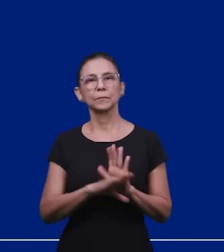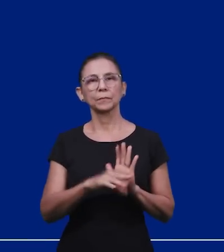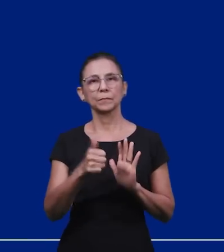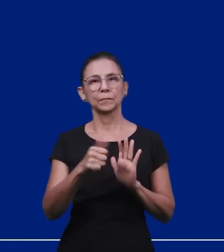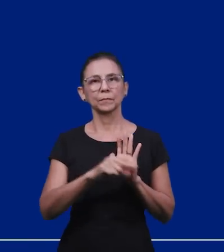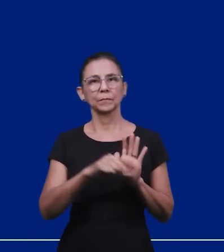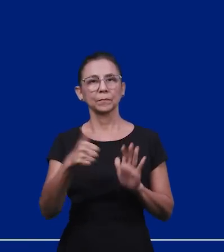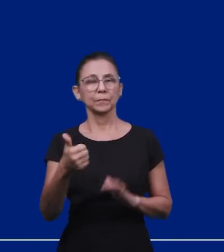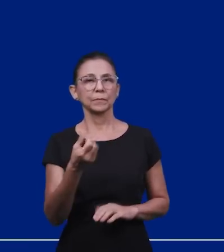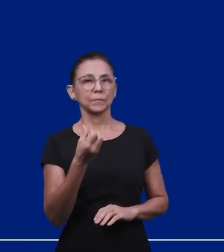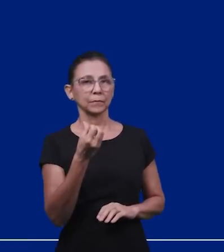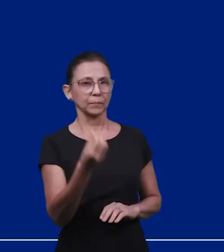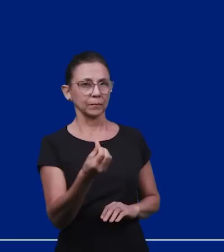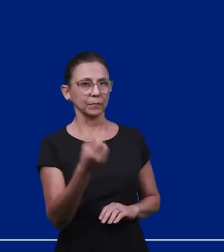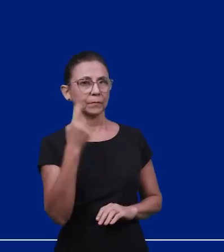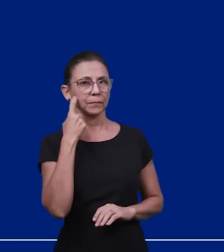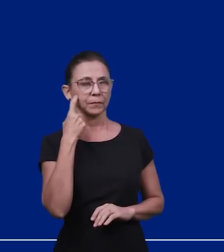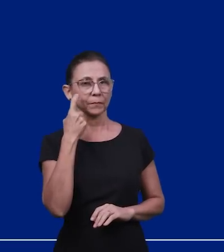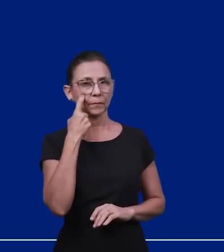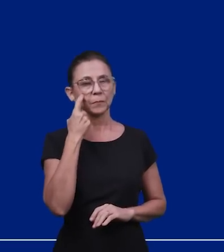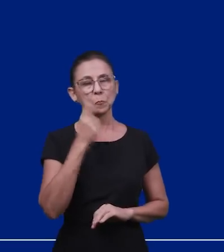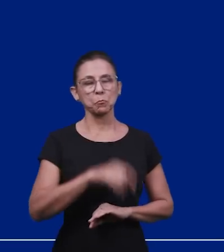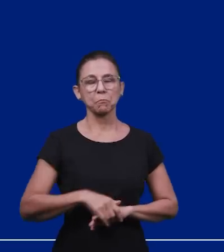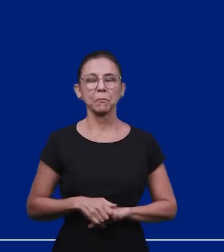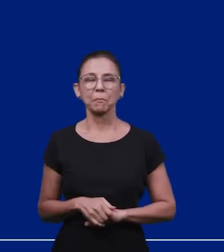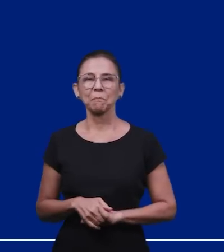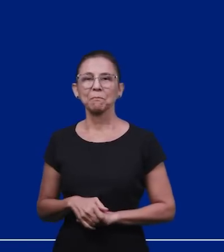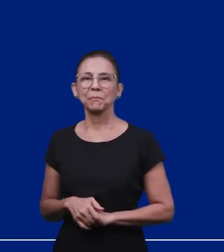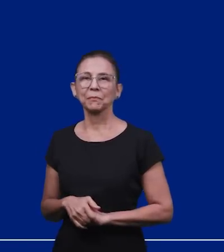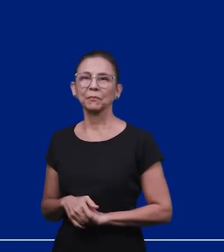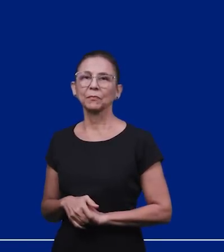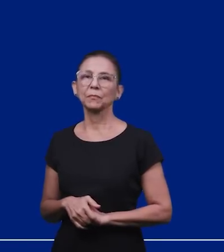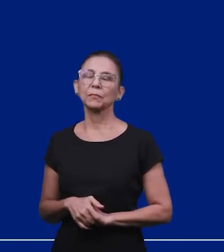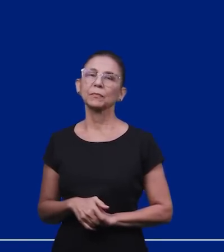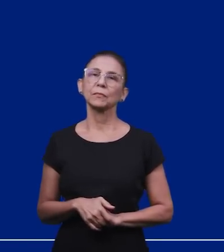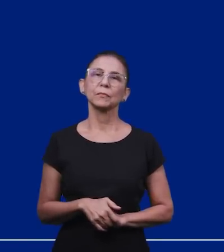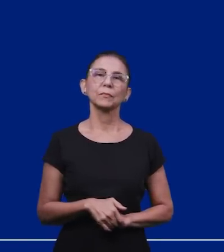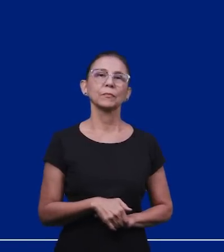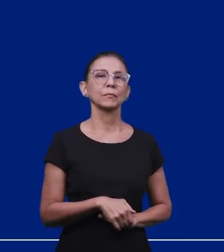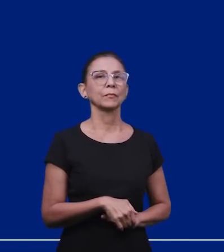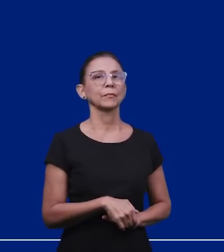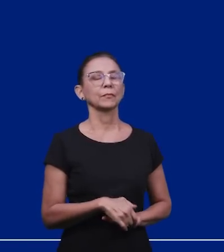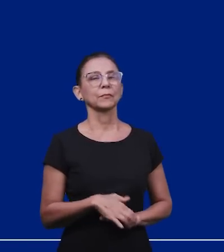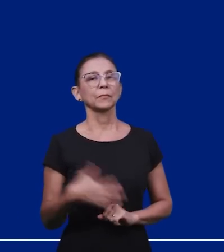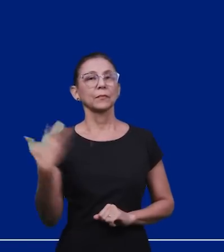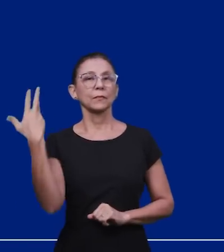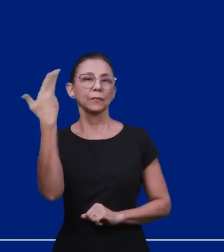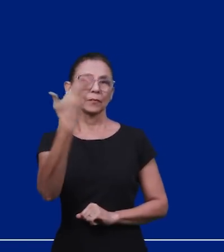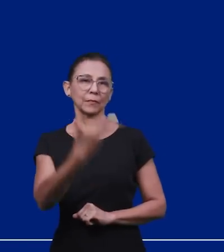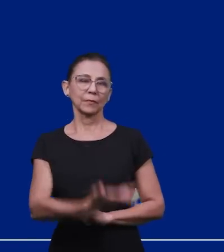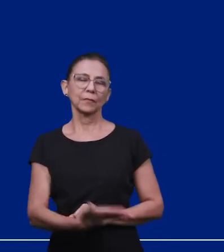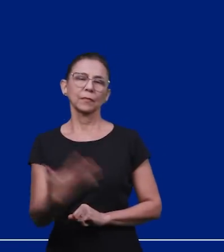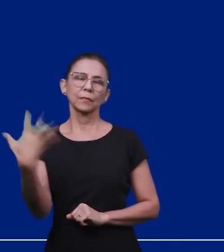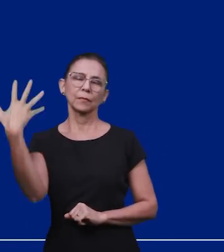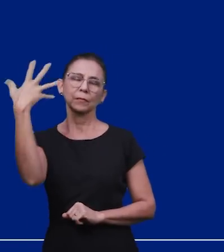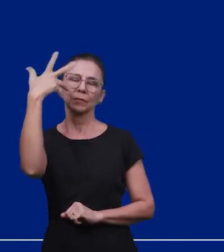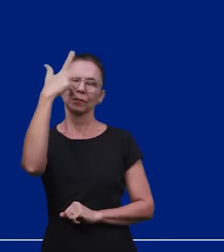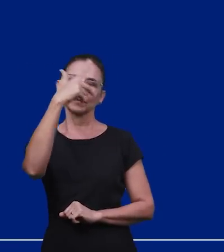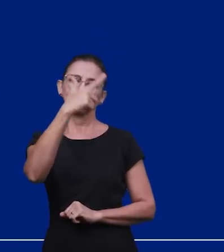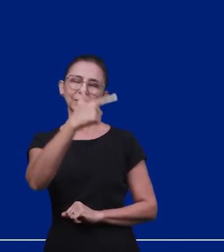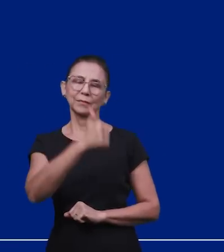de Cantares, para a gente ver uma última abordagem, que diz o seguinte: Eis que és gentil